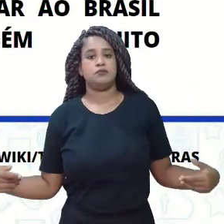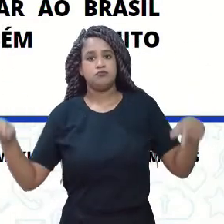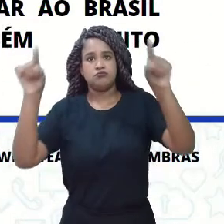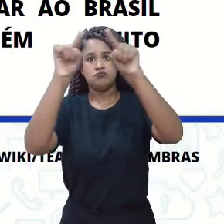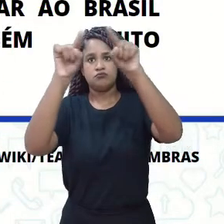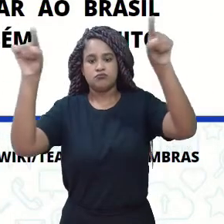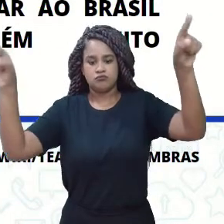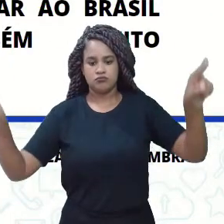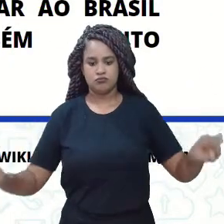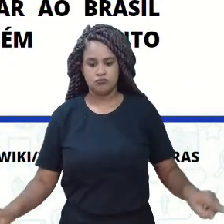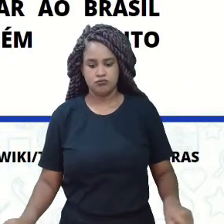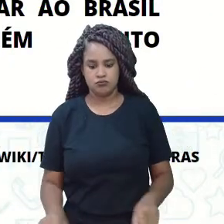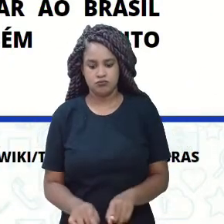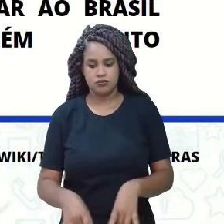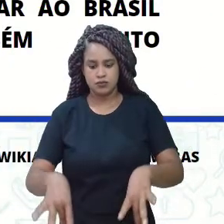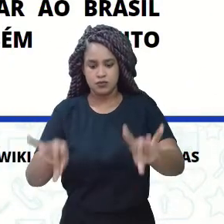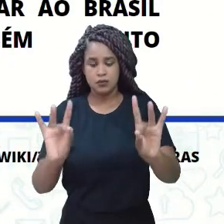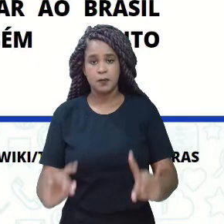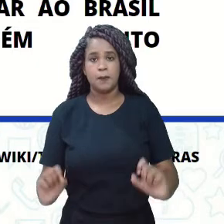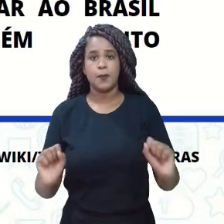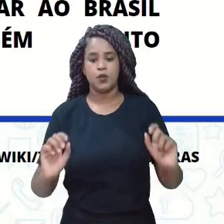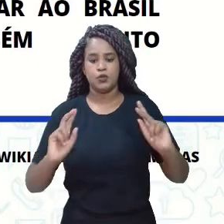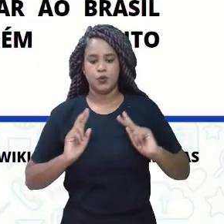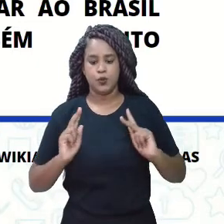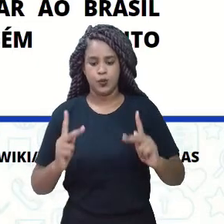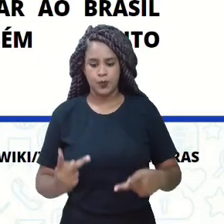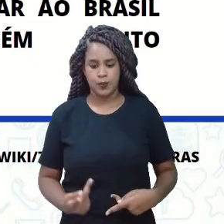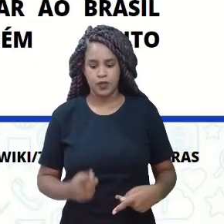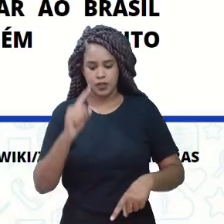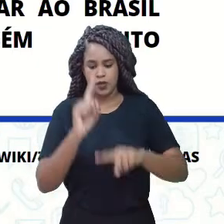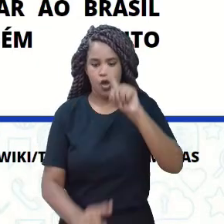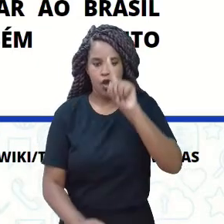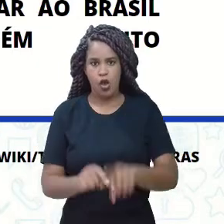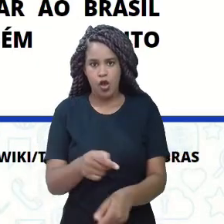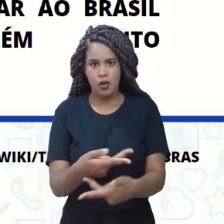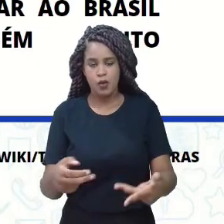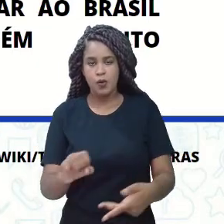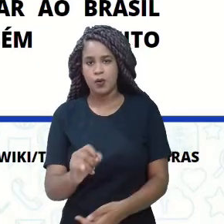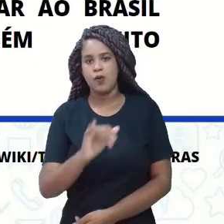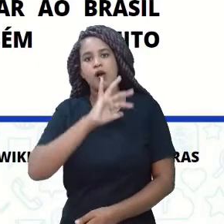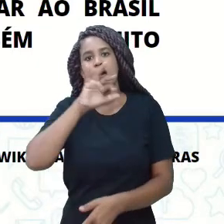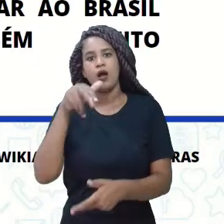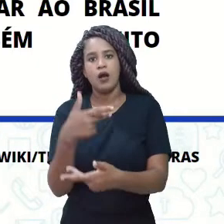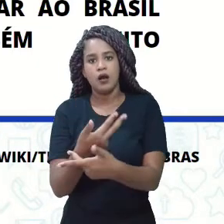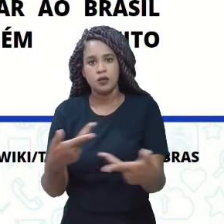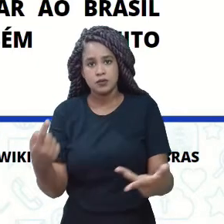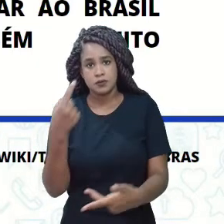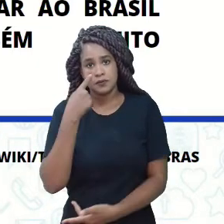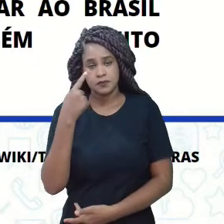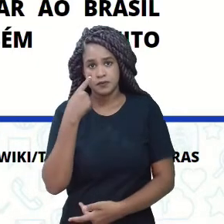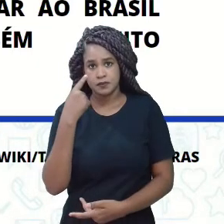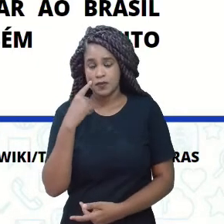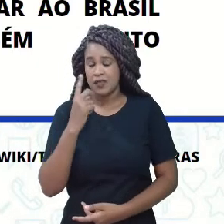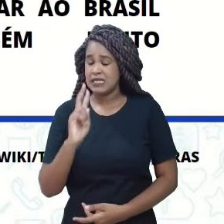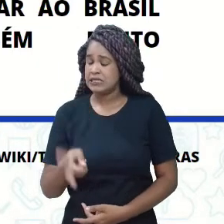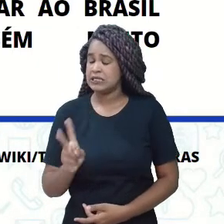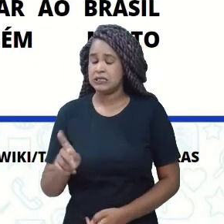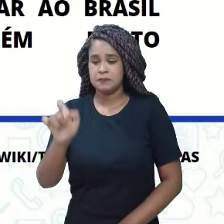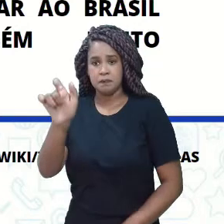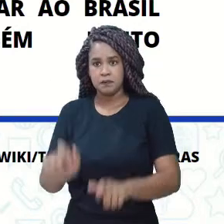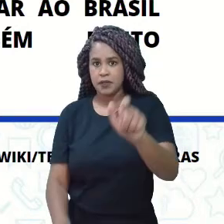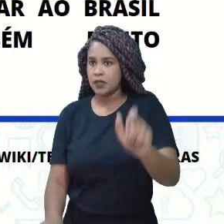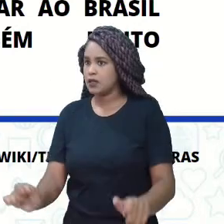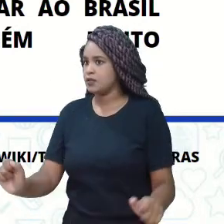de figuras humanas, animais ou objetos. O espetáculo, ele costuma atrair